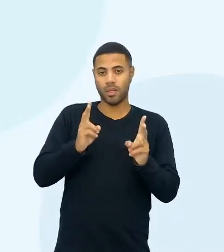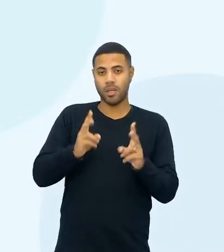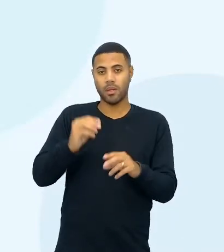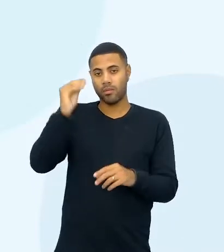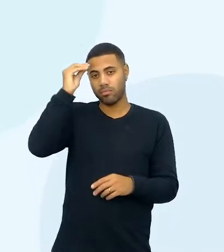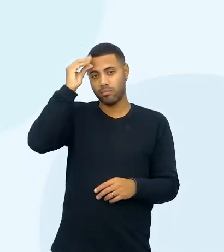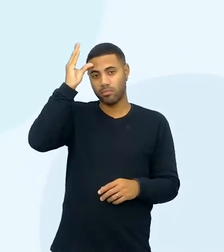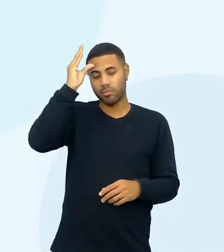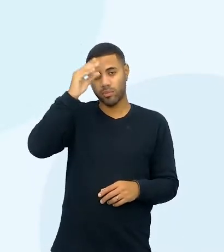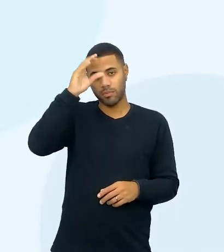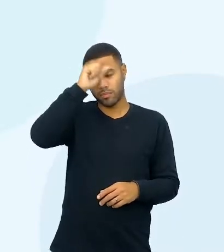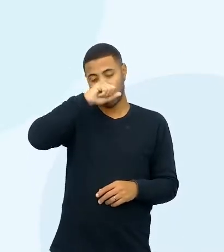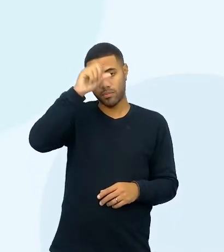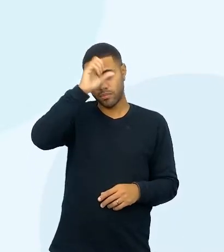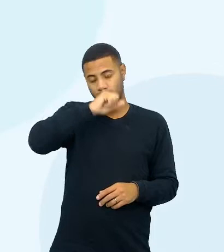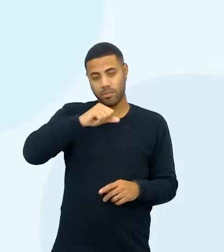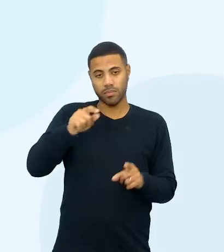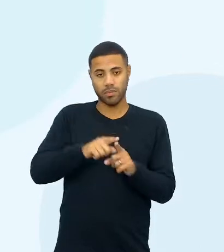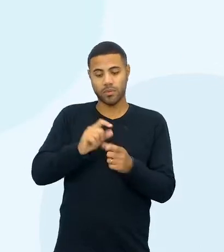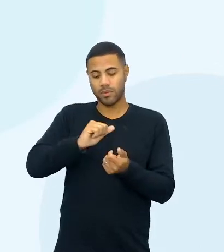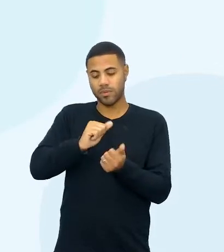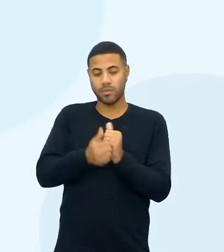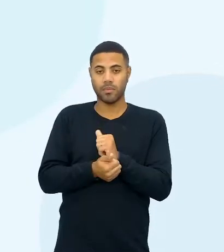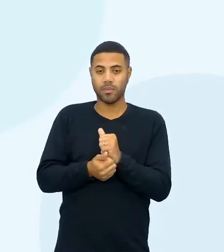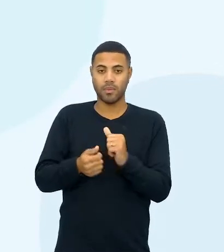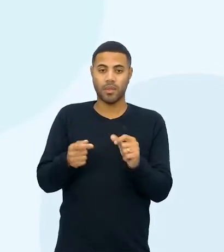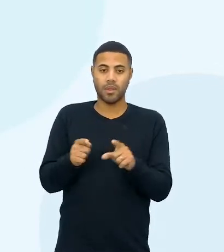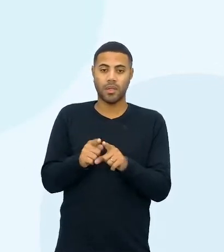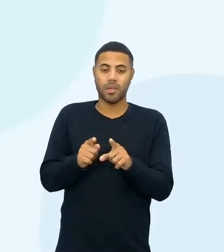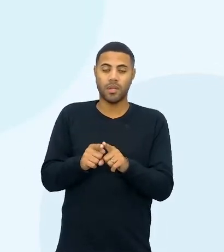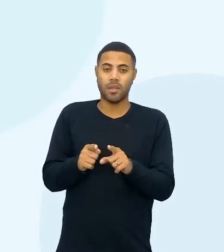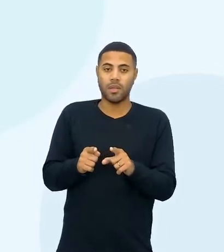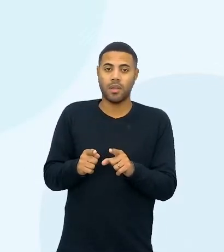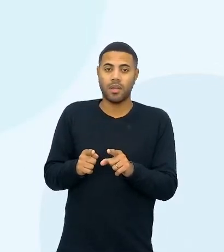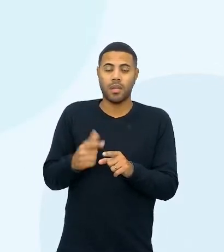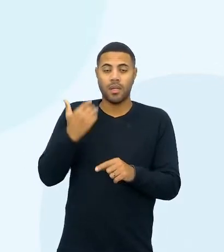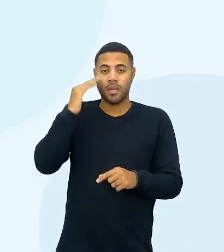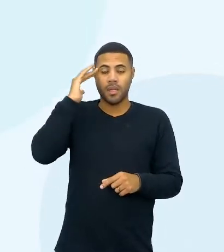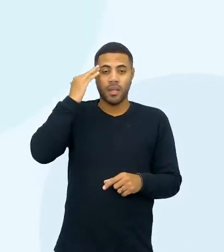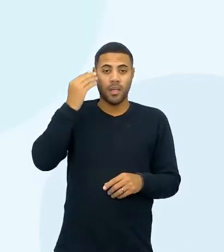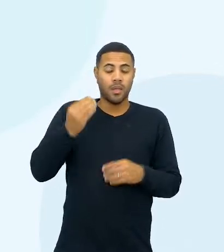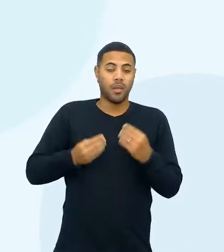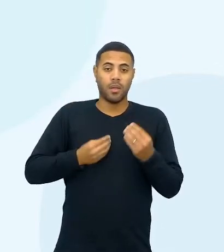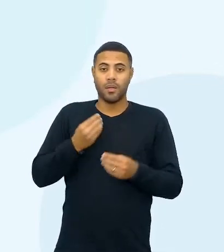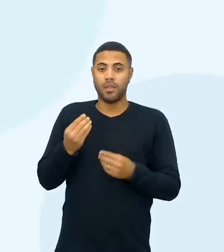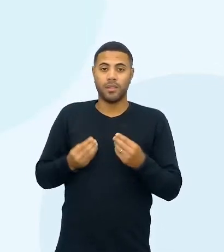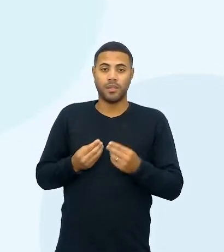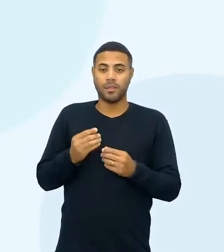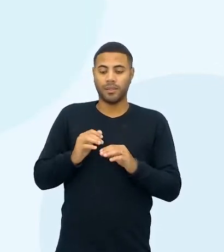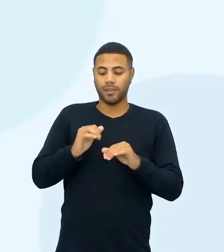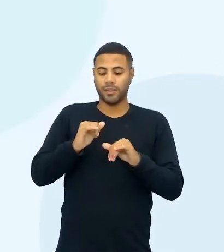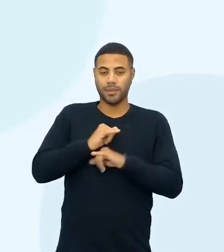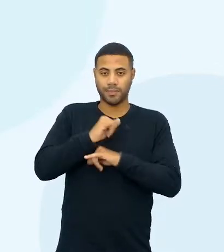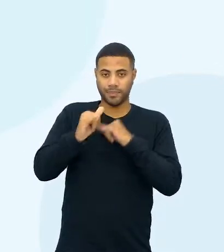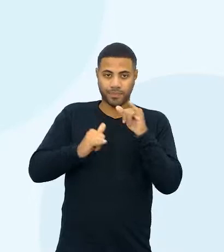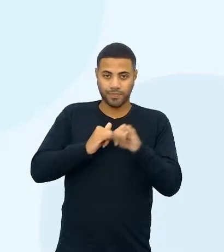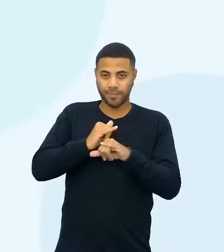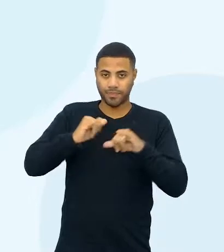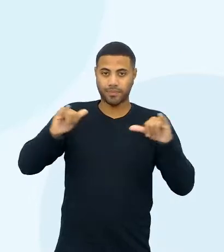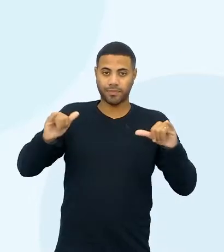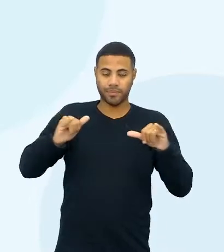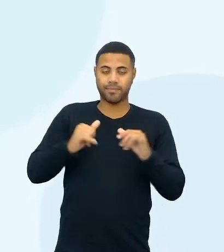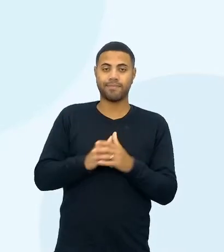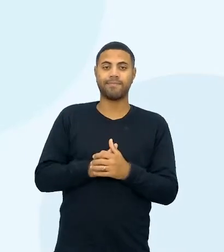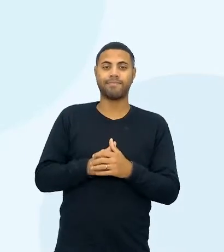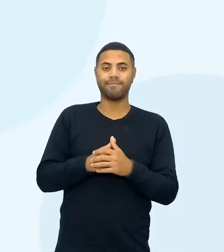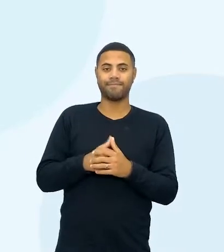conhecer melhor as modalidades esportivas, sempre em busca de entender como a mídia lida com essas